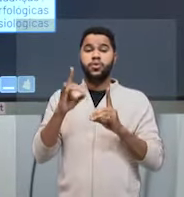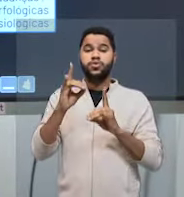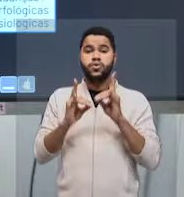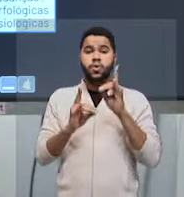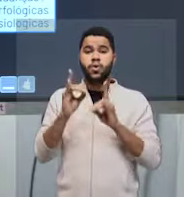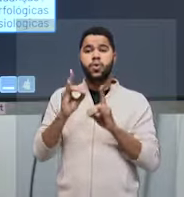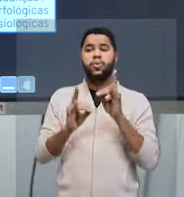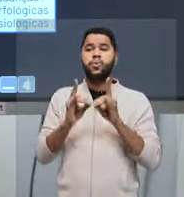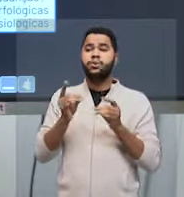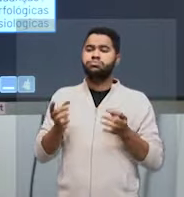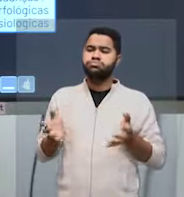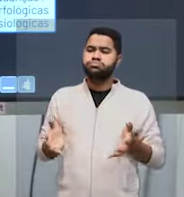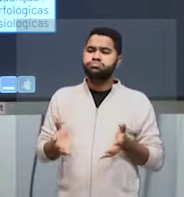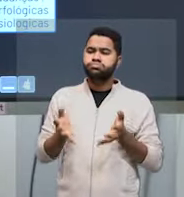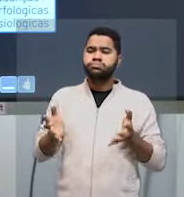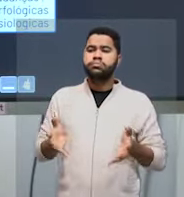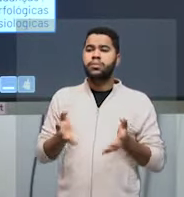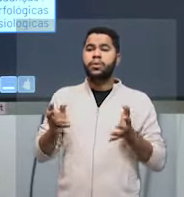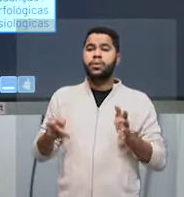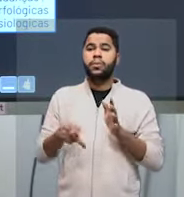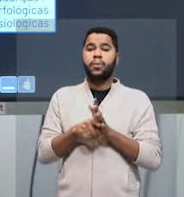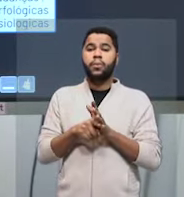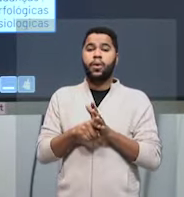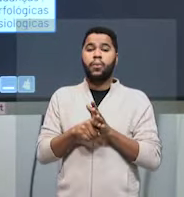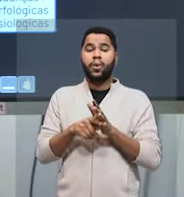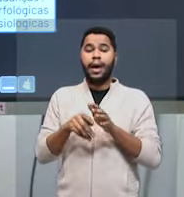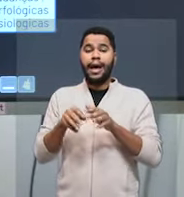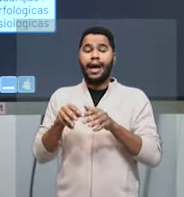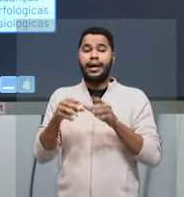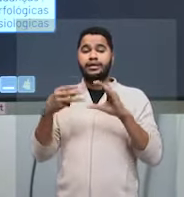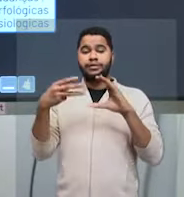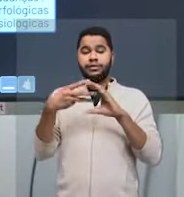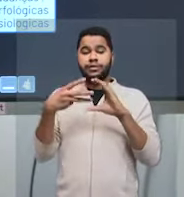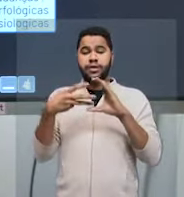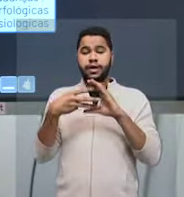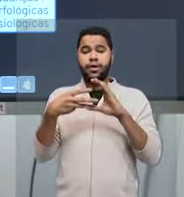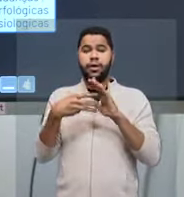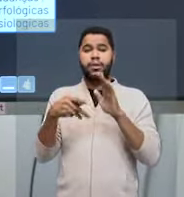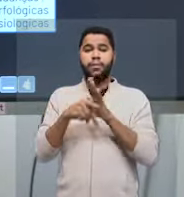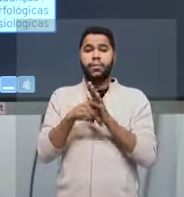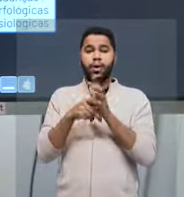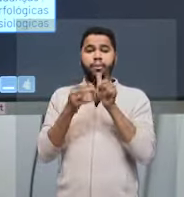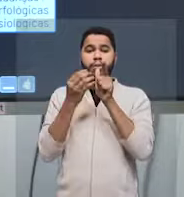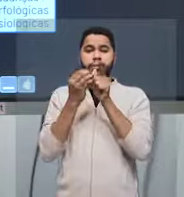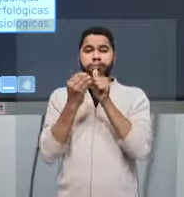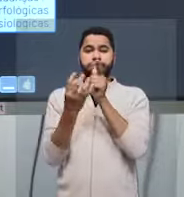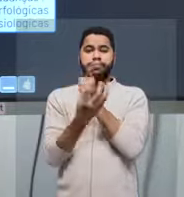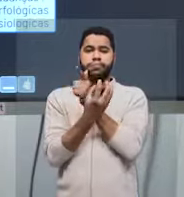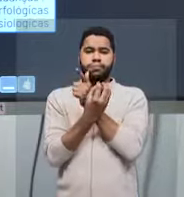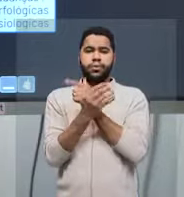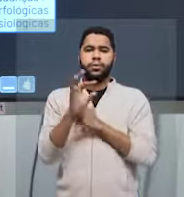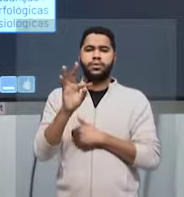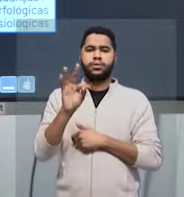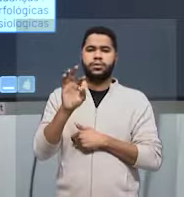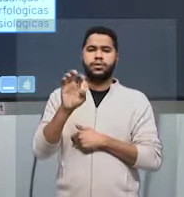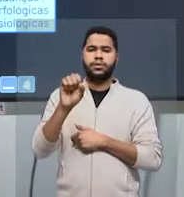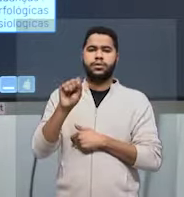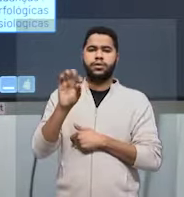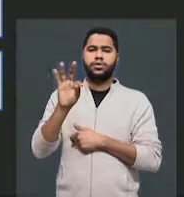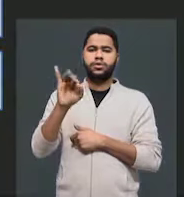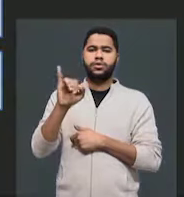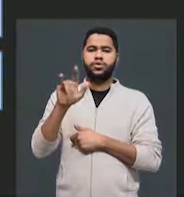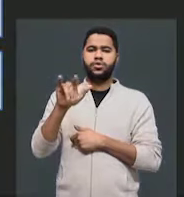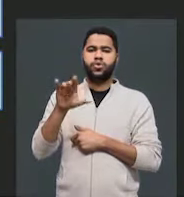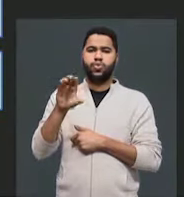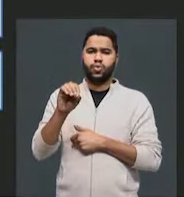estimular as células do testículo, tá certo? Então aí os hormônios despertando aí essas células. E no